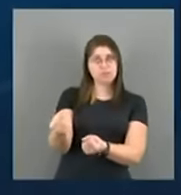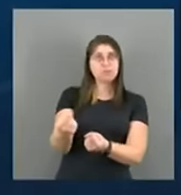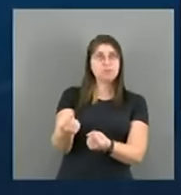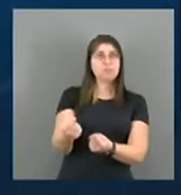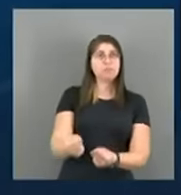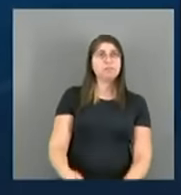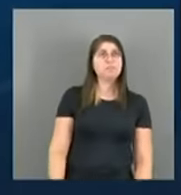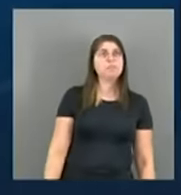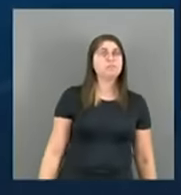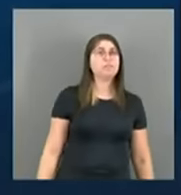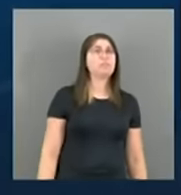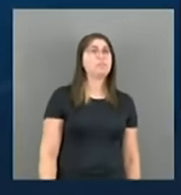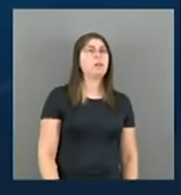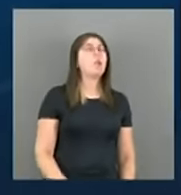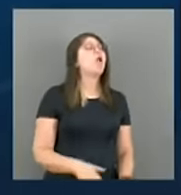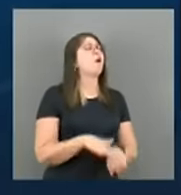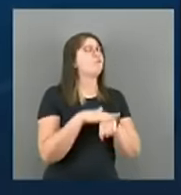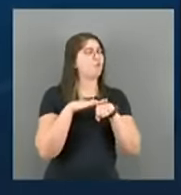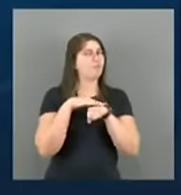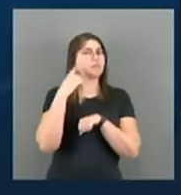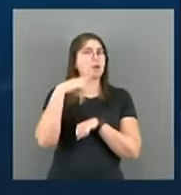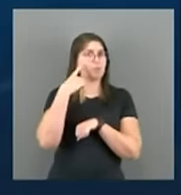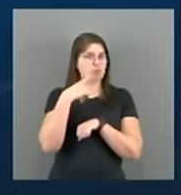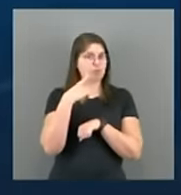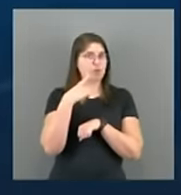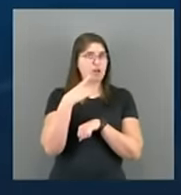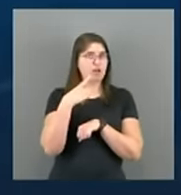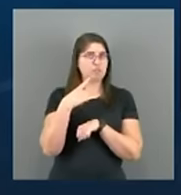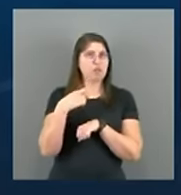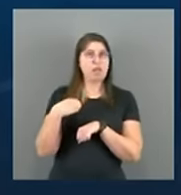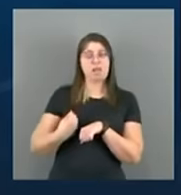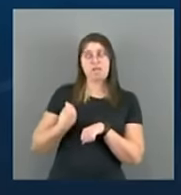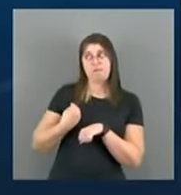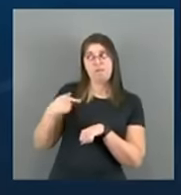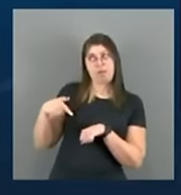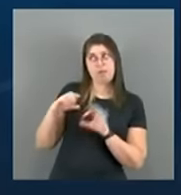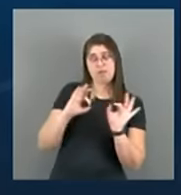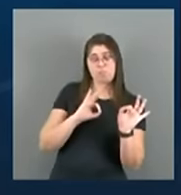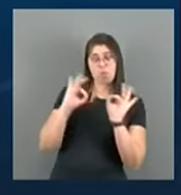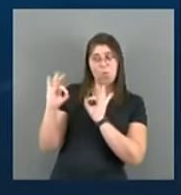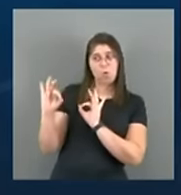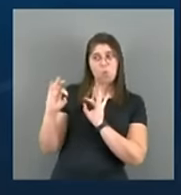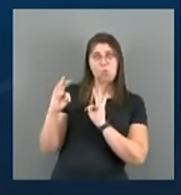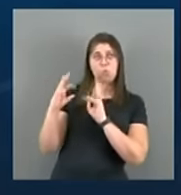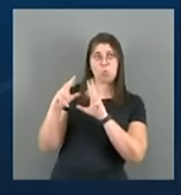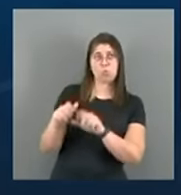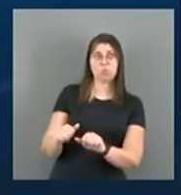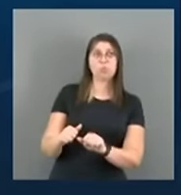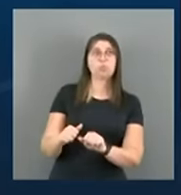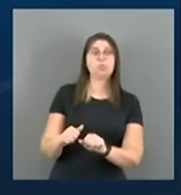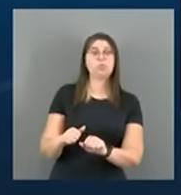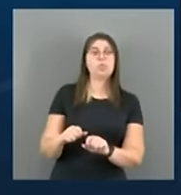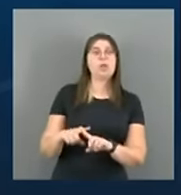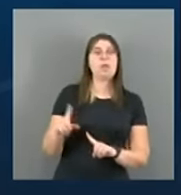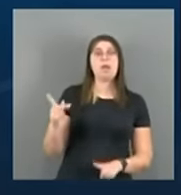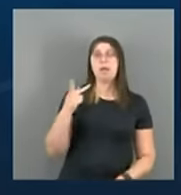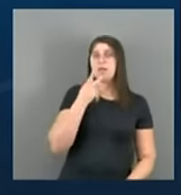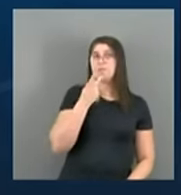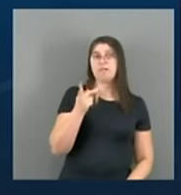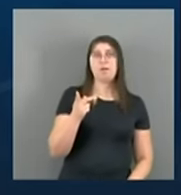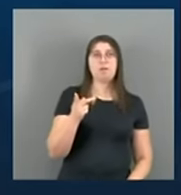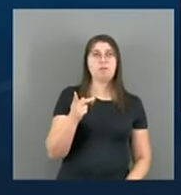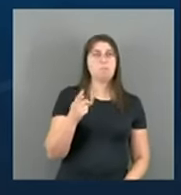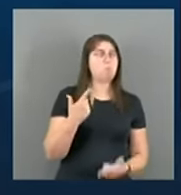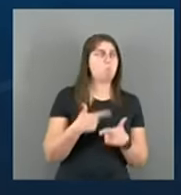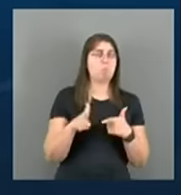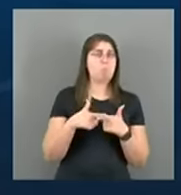Eu vou só falar com o meu advogado, até inclusive ele está aqui na linha, ele está vendo o que eu estou falando. Ele falou para mim que não vê